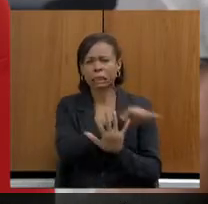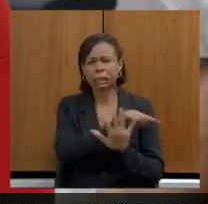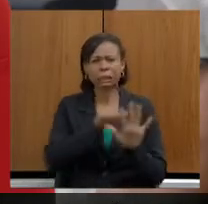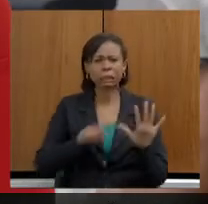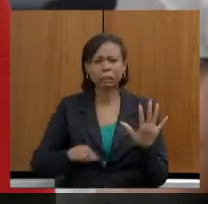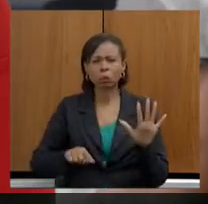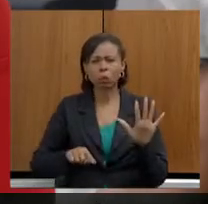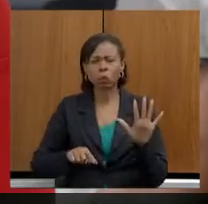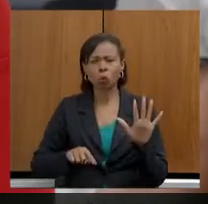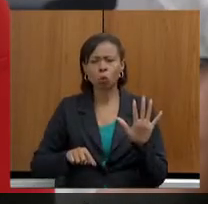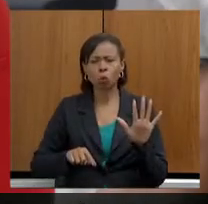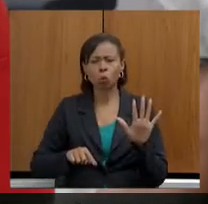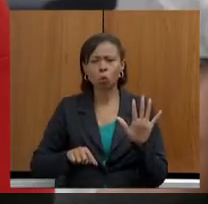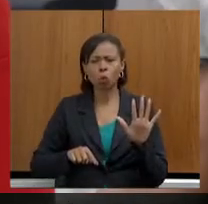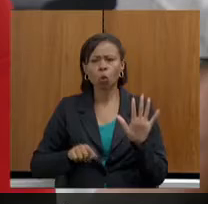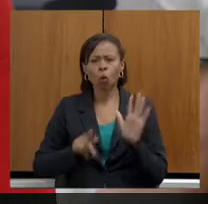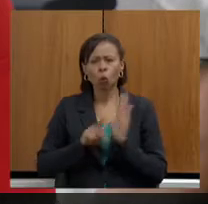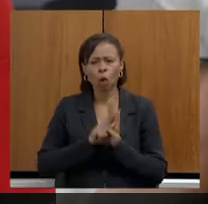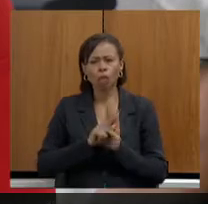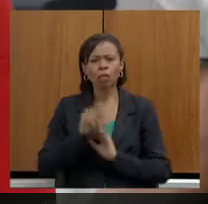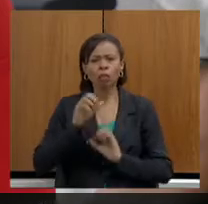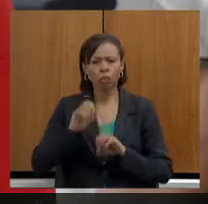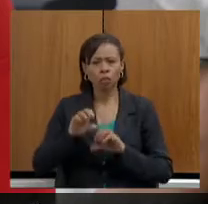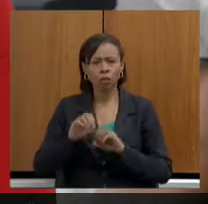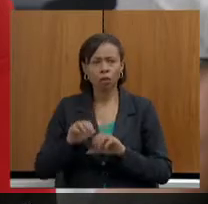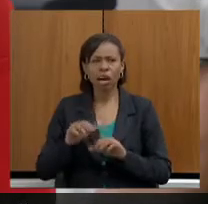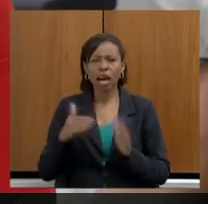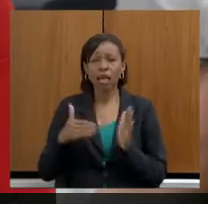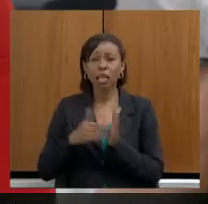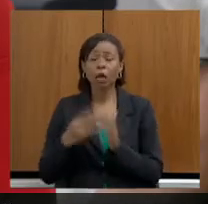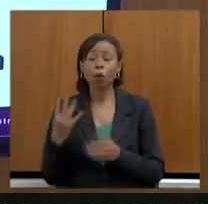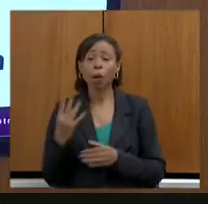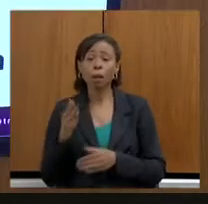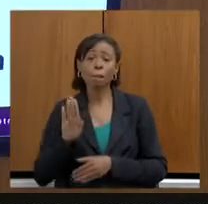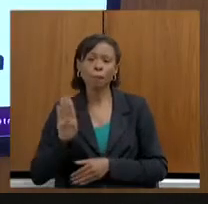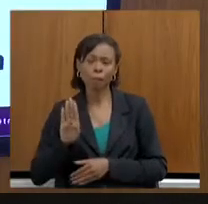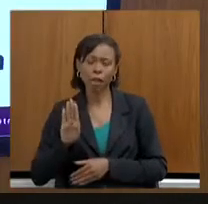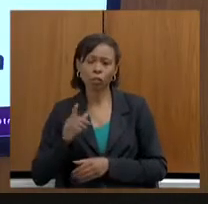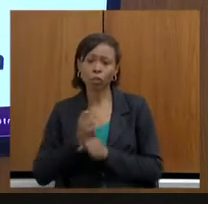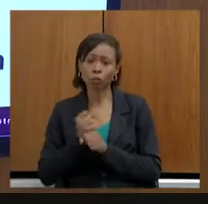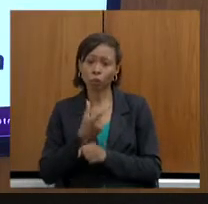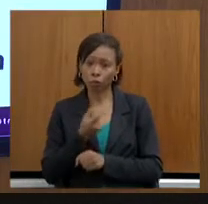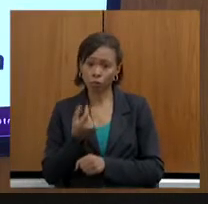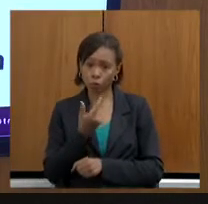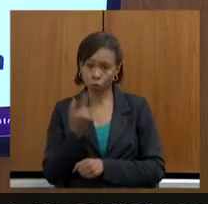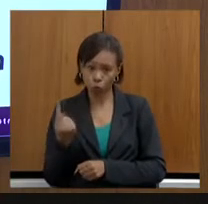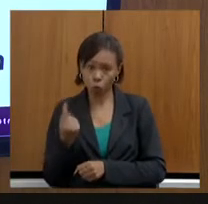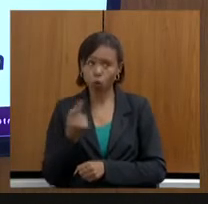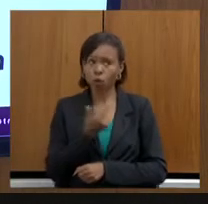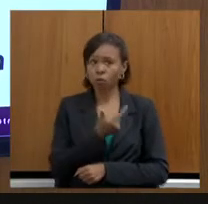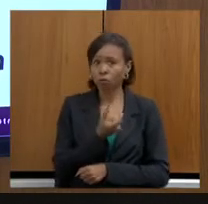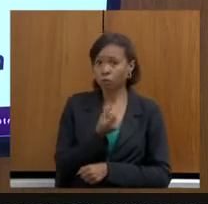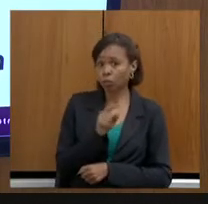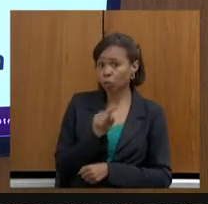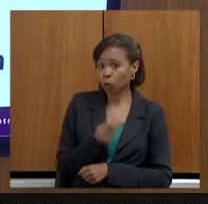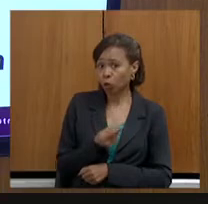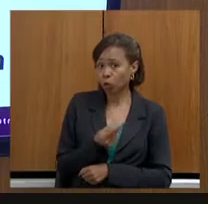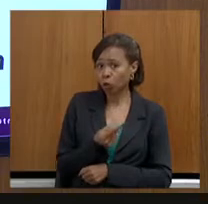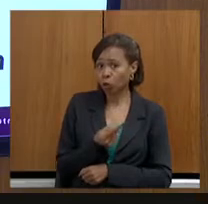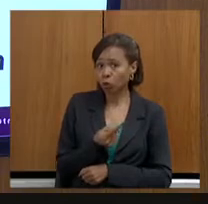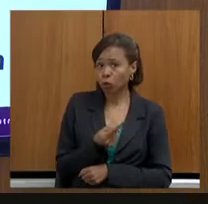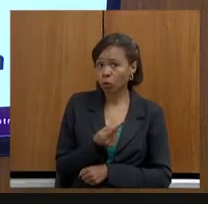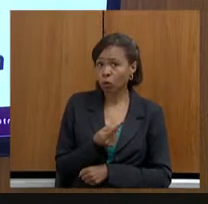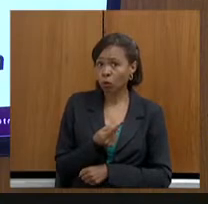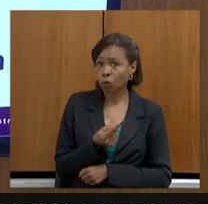da educação ele até o quarto bimestre de 2.005 e um 20.20 e Seis por cento O que quer dizer que